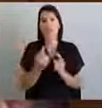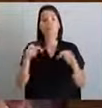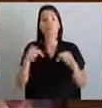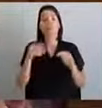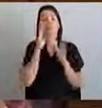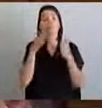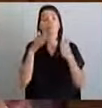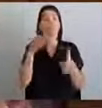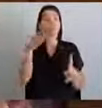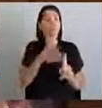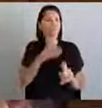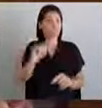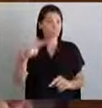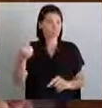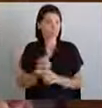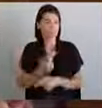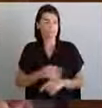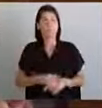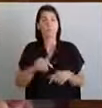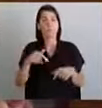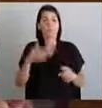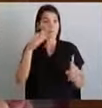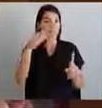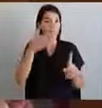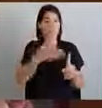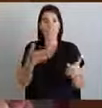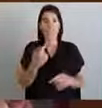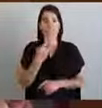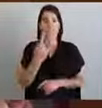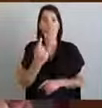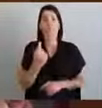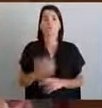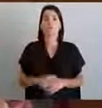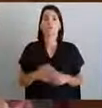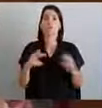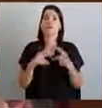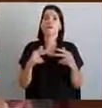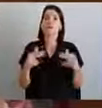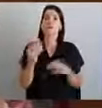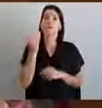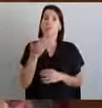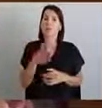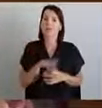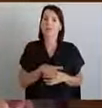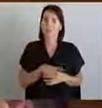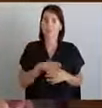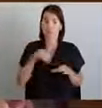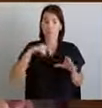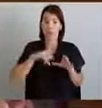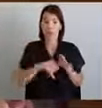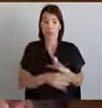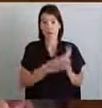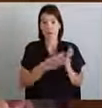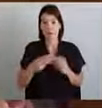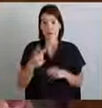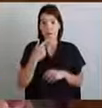lugar. Hoje o meu foco está na seguinte pergunta. Como é que a Câmara tapou esta cratera gigantesca orçamental de, vá